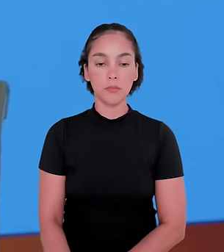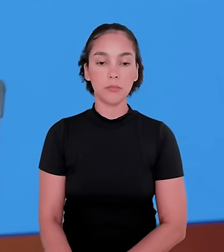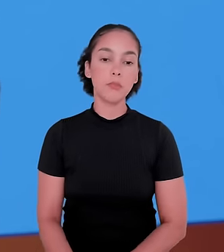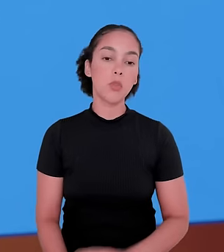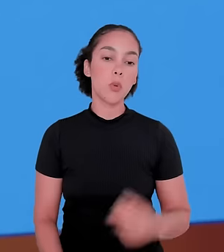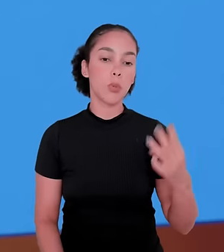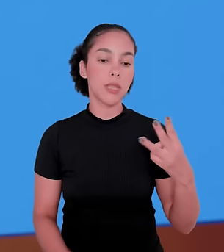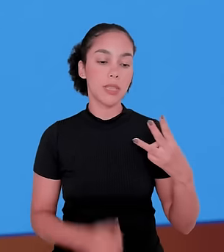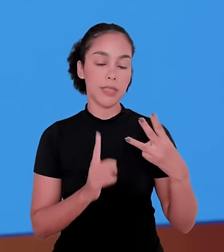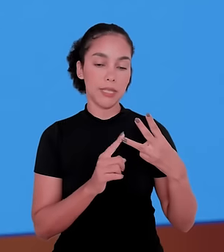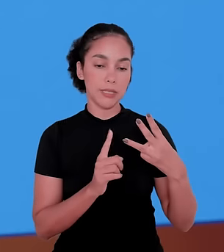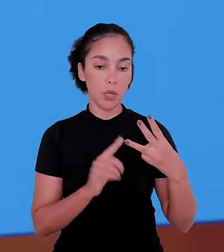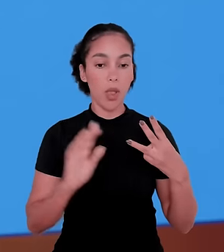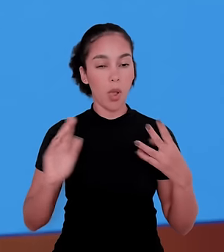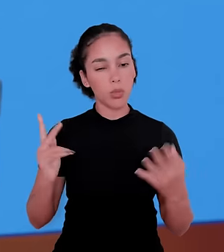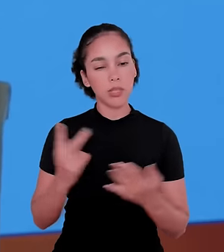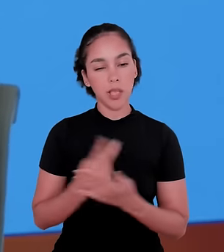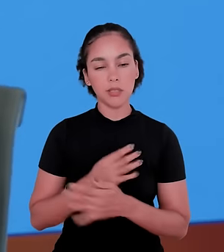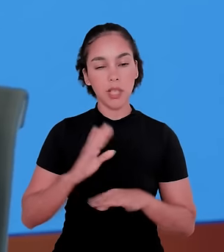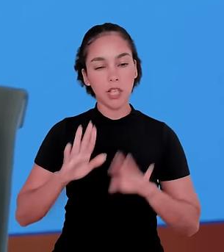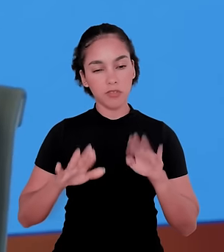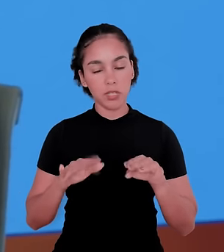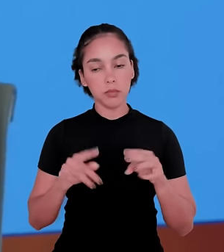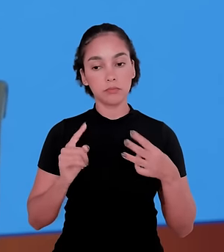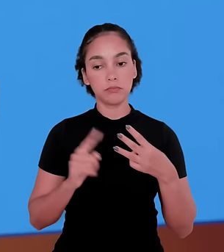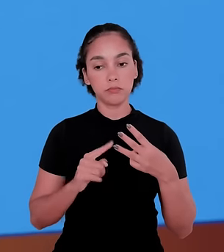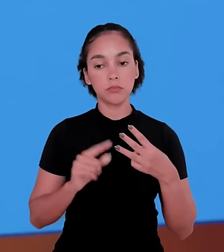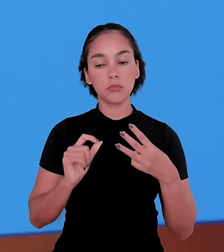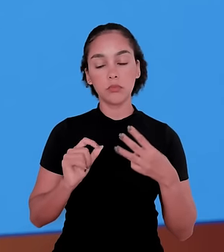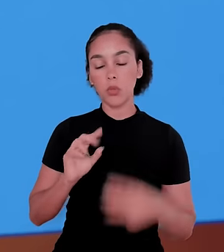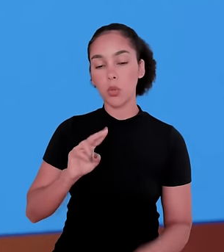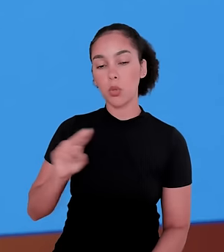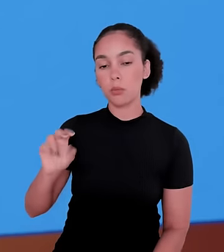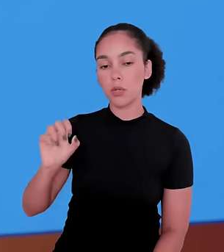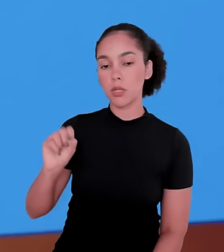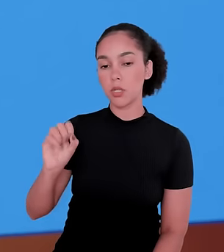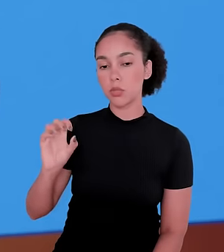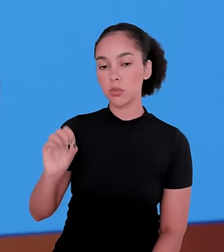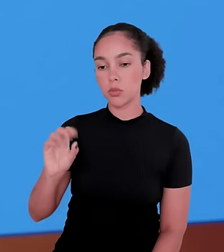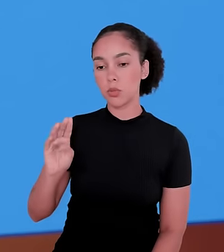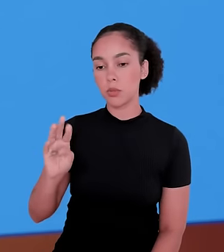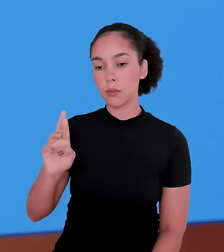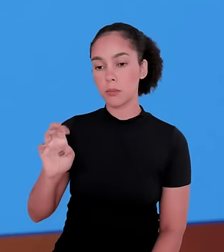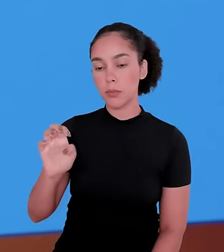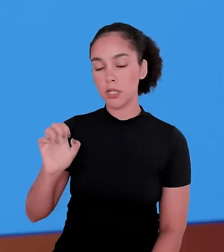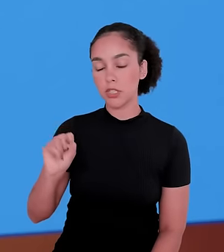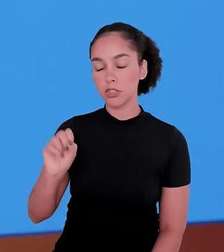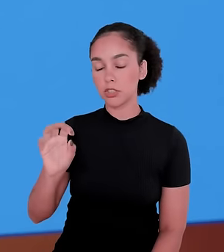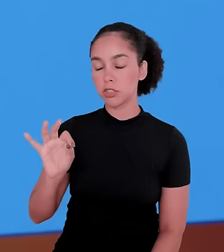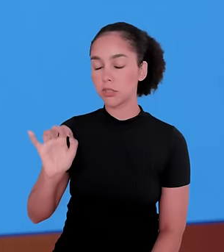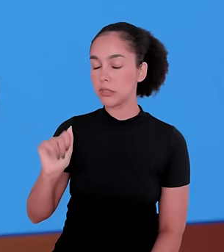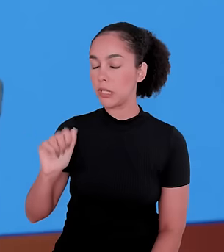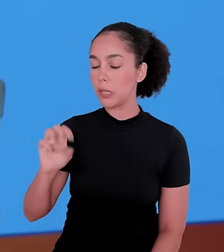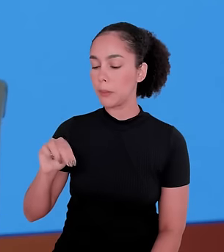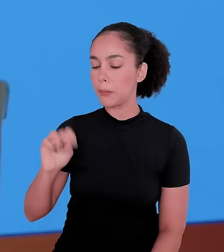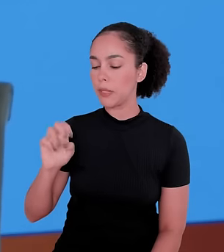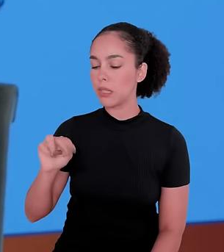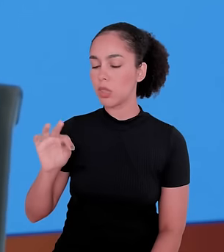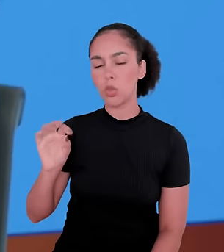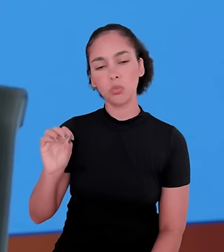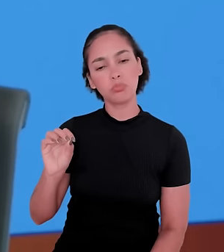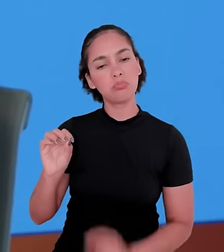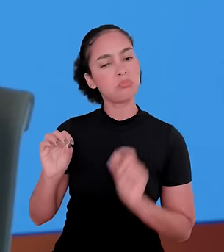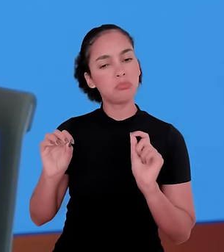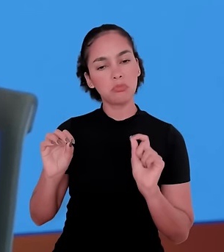acontece e é bom esclarecer é o que a gente chama de sobrestamento O que é isso né Eh quando você depositou a sua